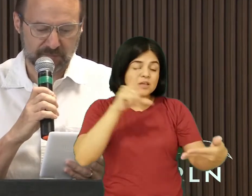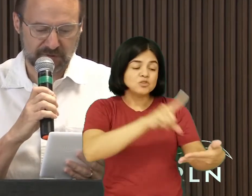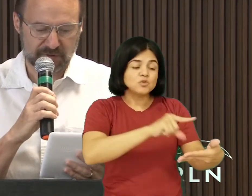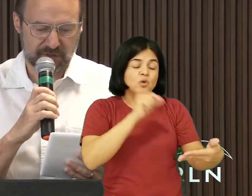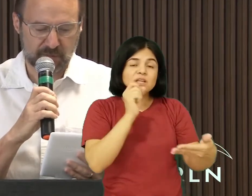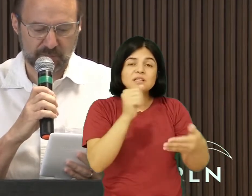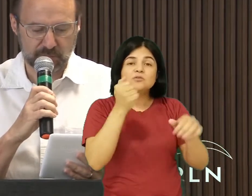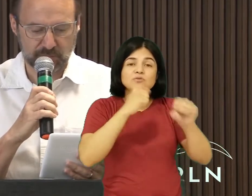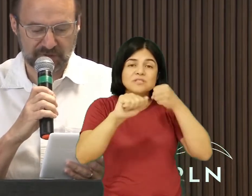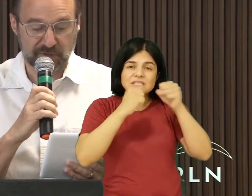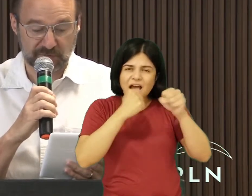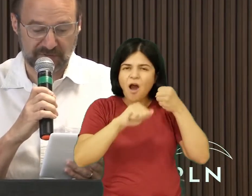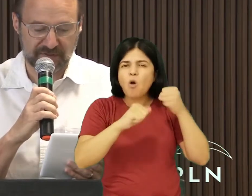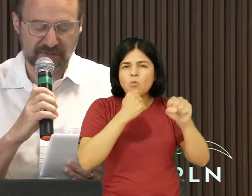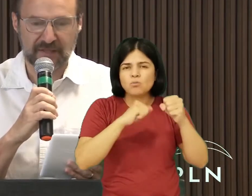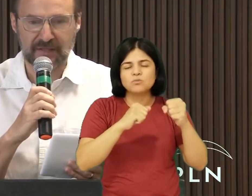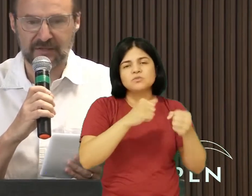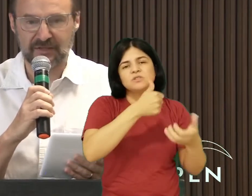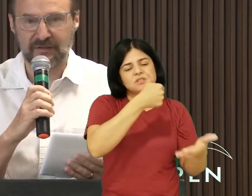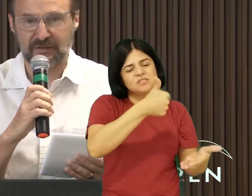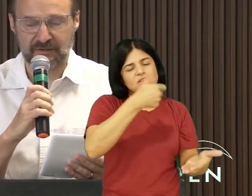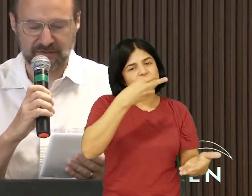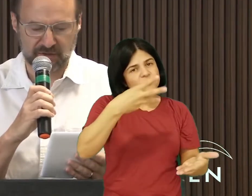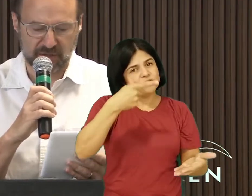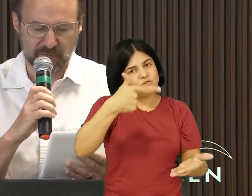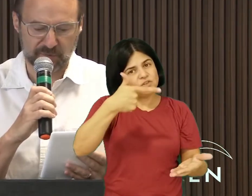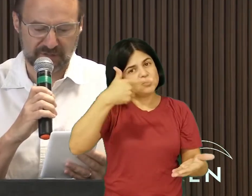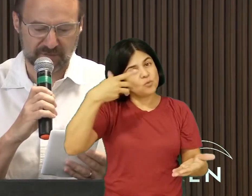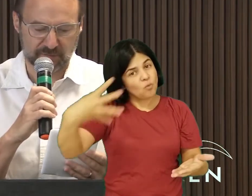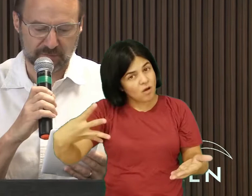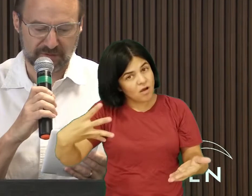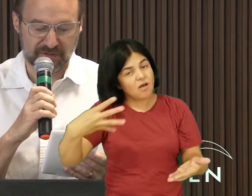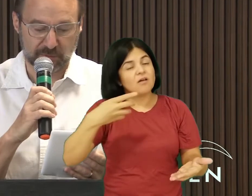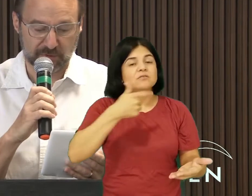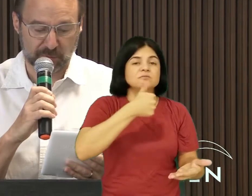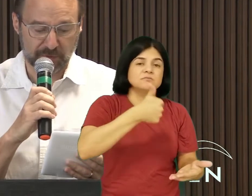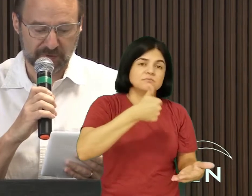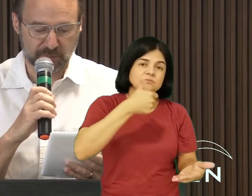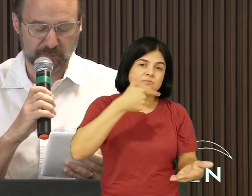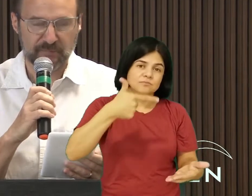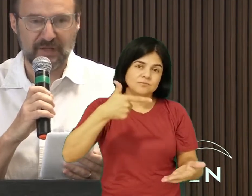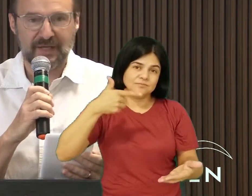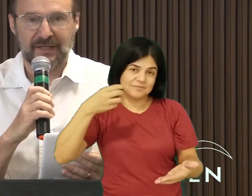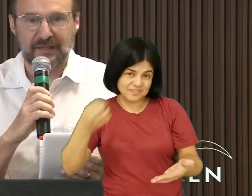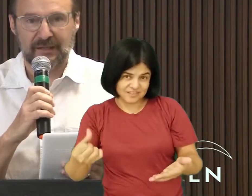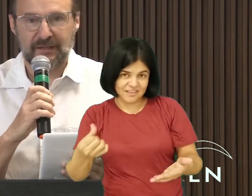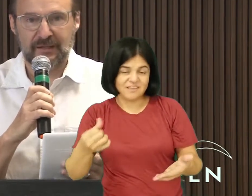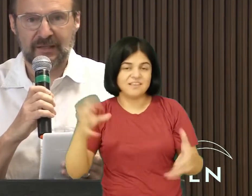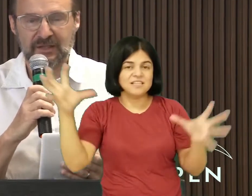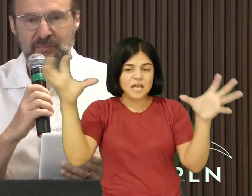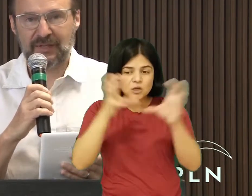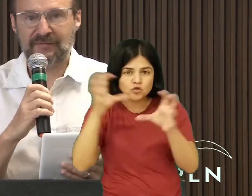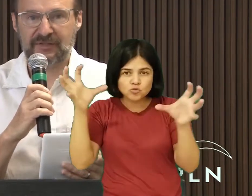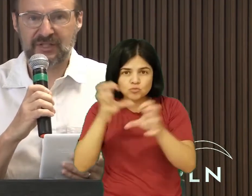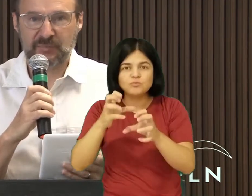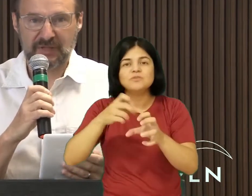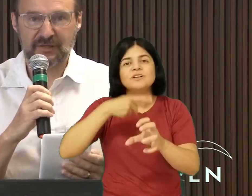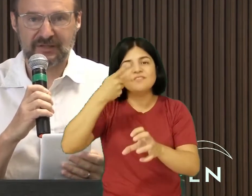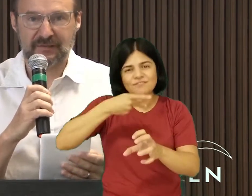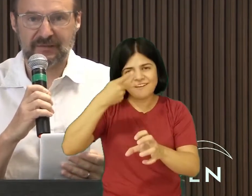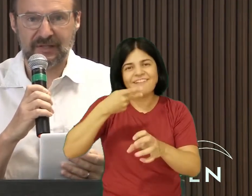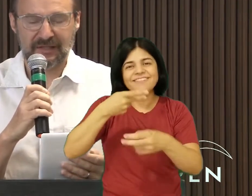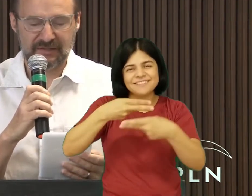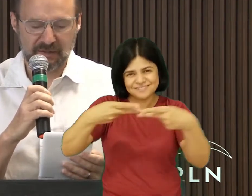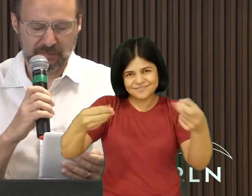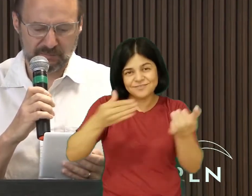124, Salmo 146, Salmo 138, e essas palavras de